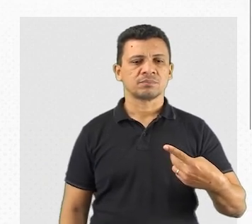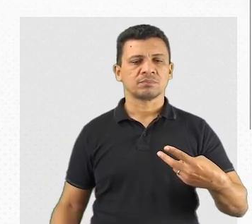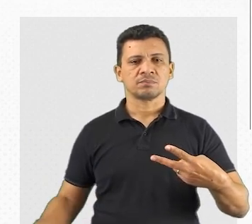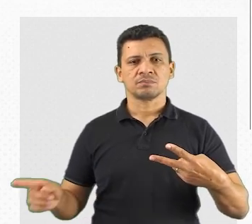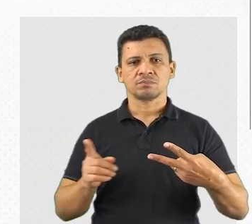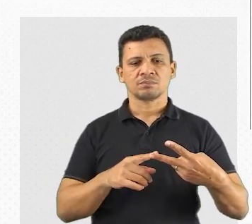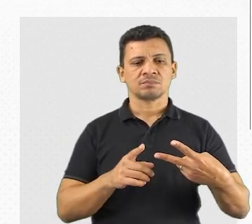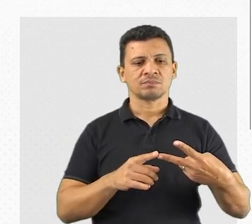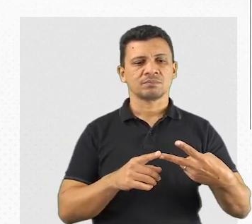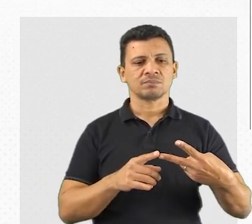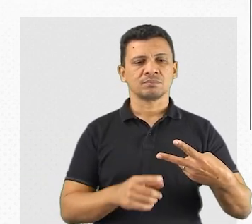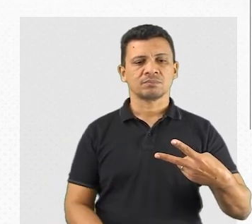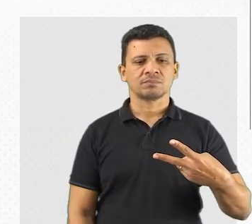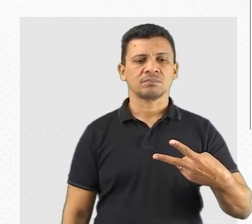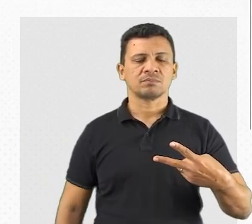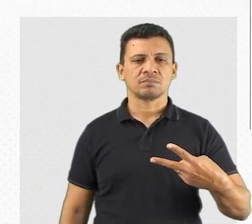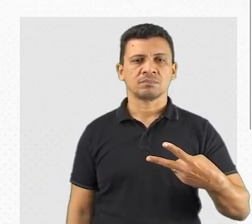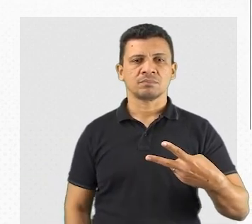Temos a